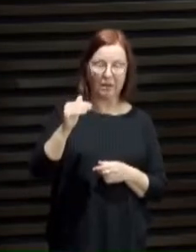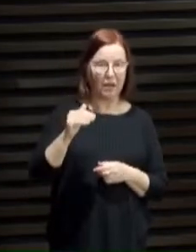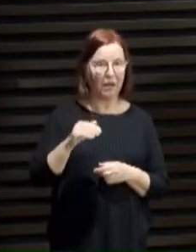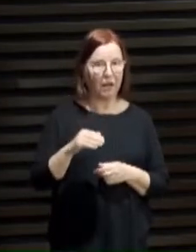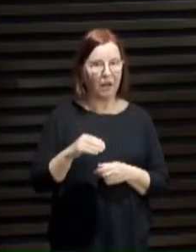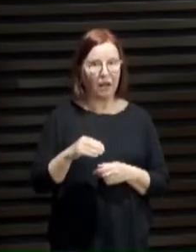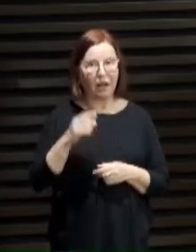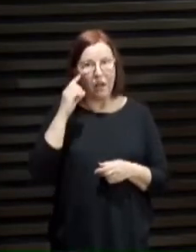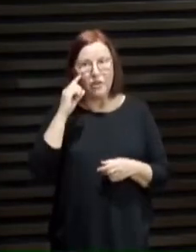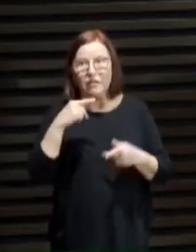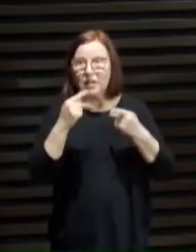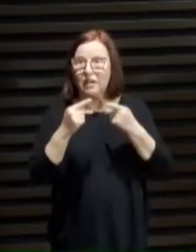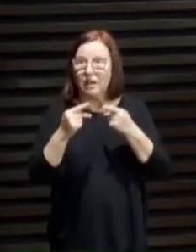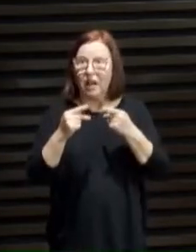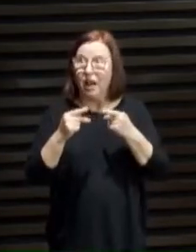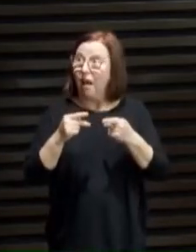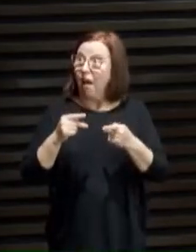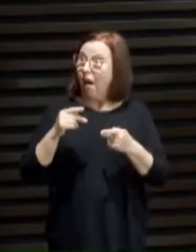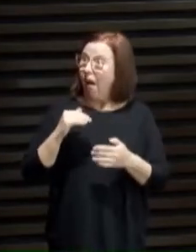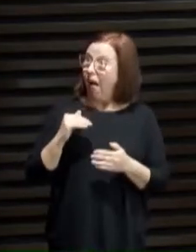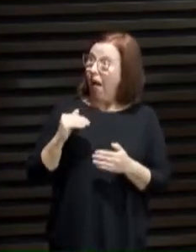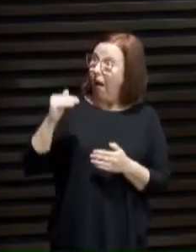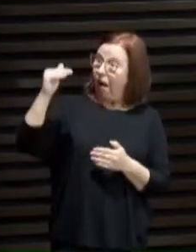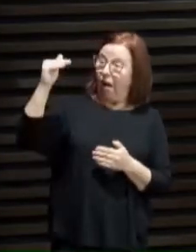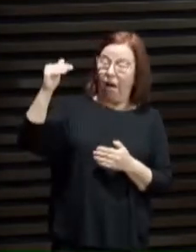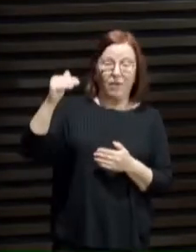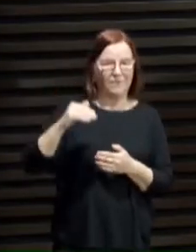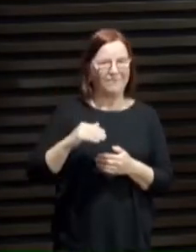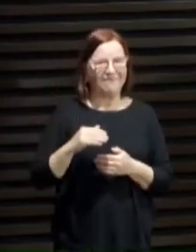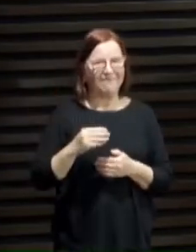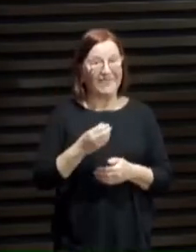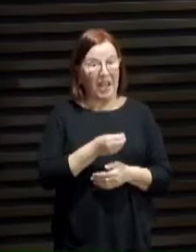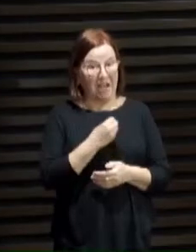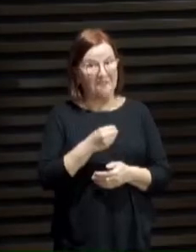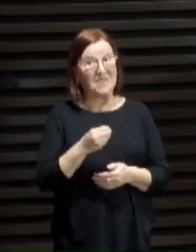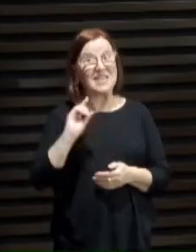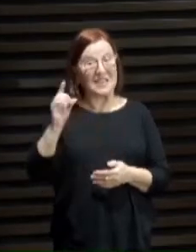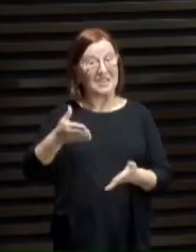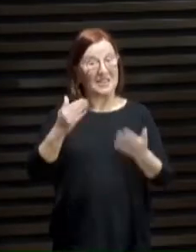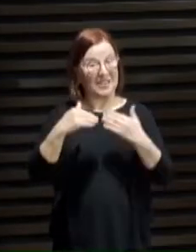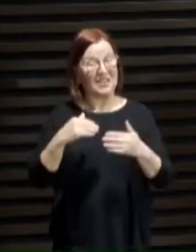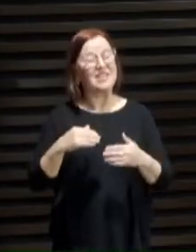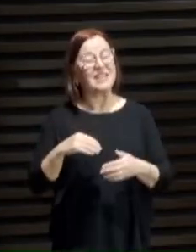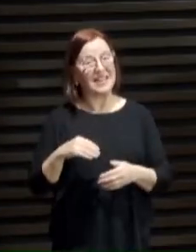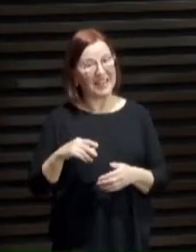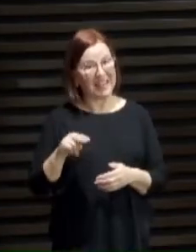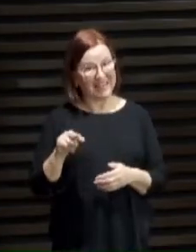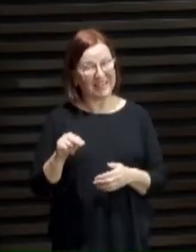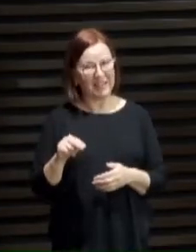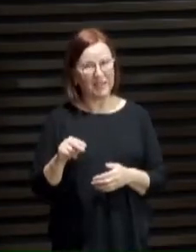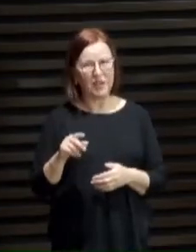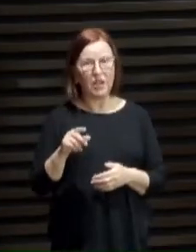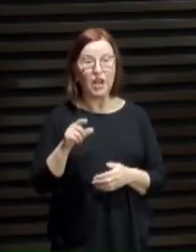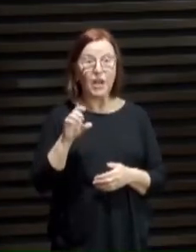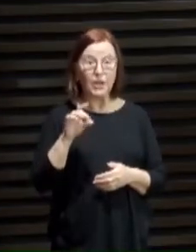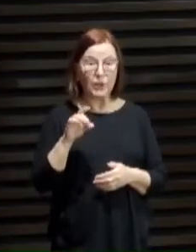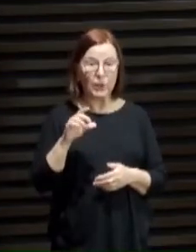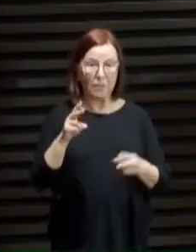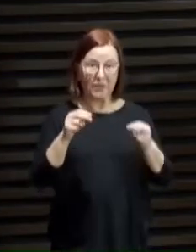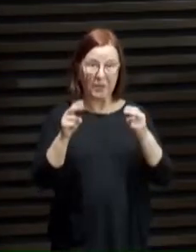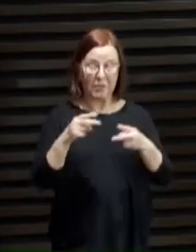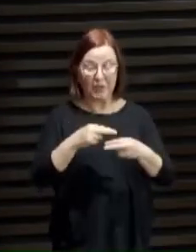é assim, o mundo é assim, a vida que Deus deu é assim. A gente percebe as coisas já atrasado. Quando a gente percebe, notou,